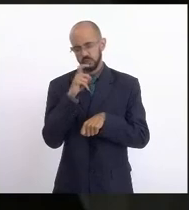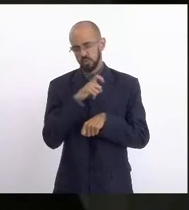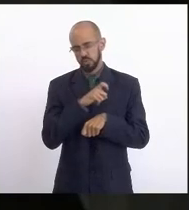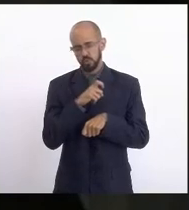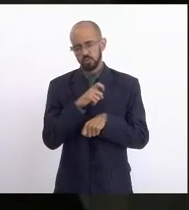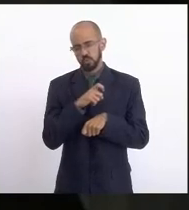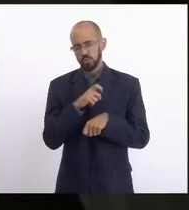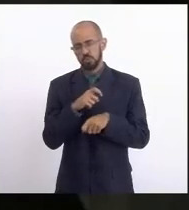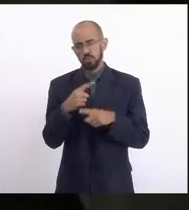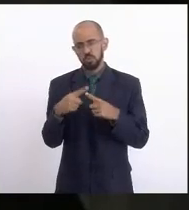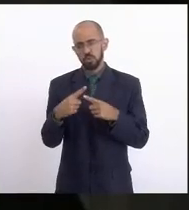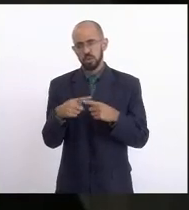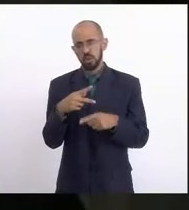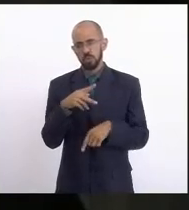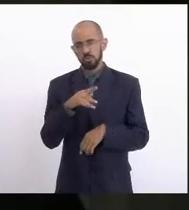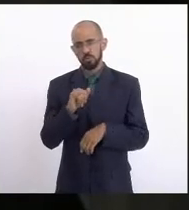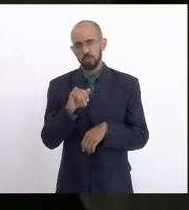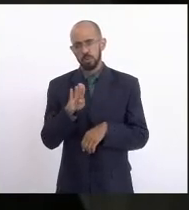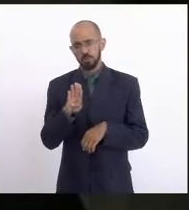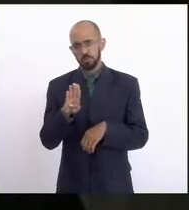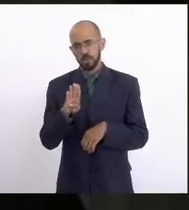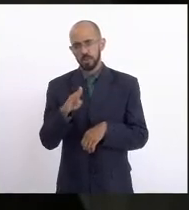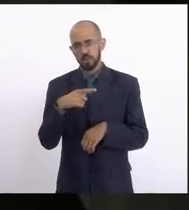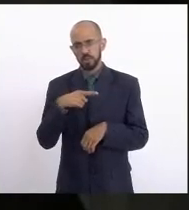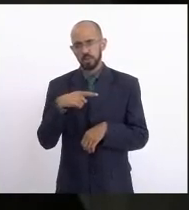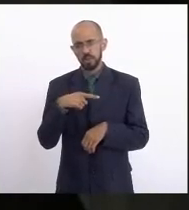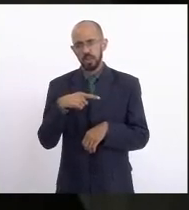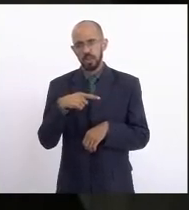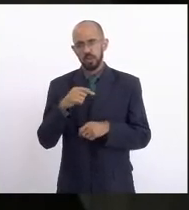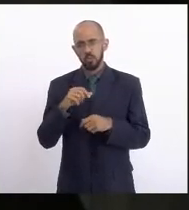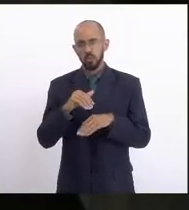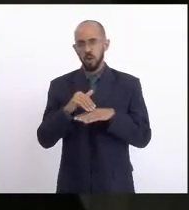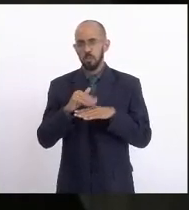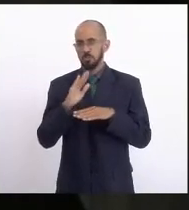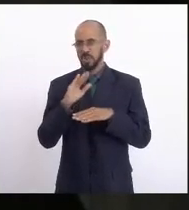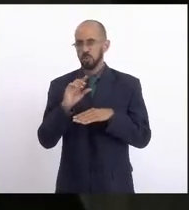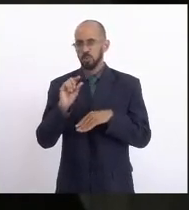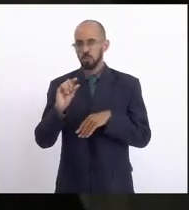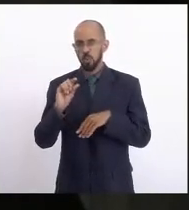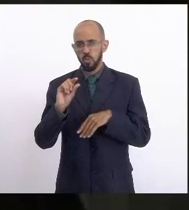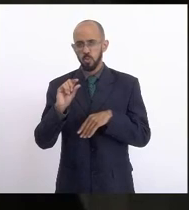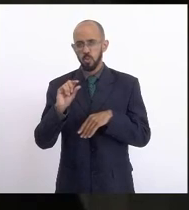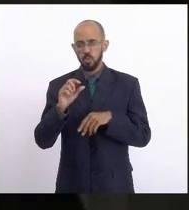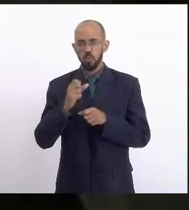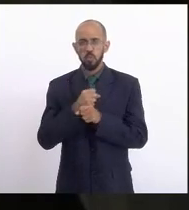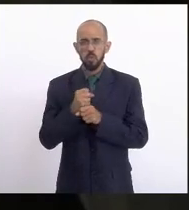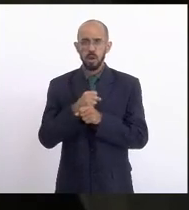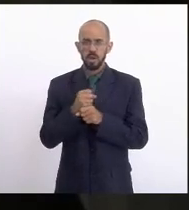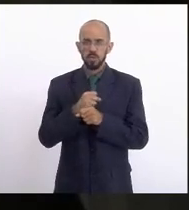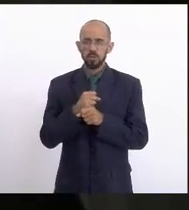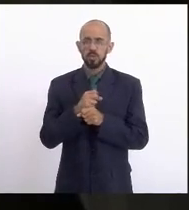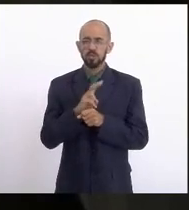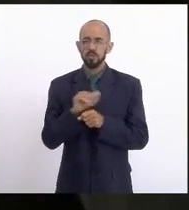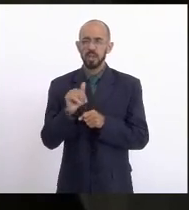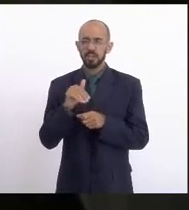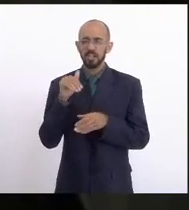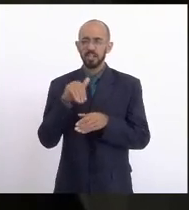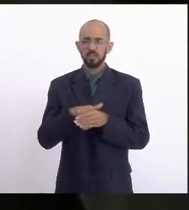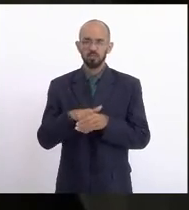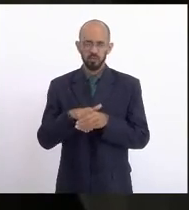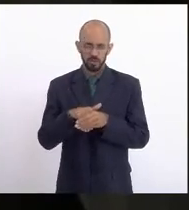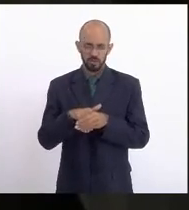de crescimento do PIB muito pequeno, ano eleitoral, onde todo mundo vai